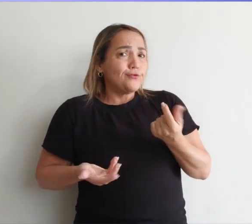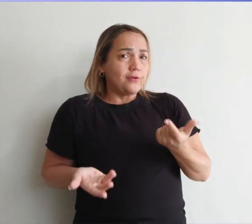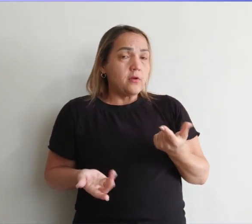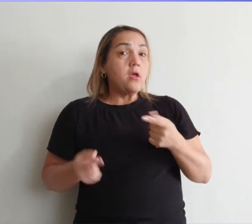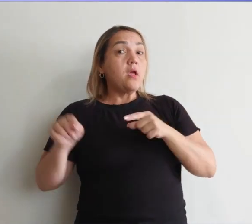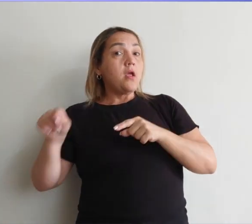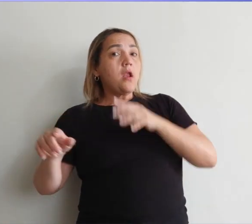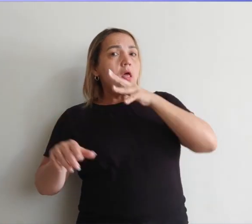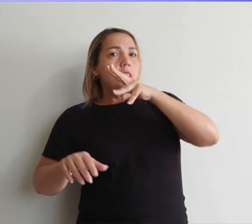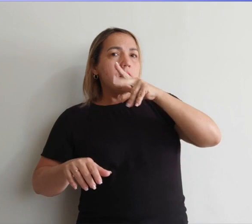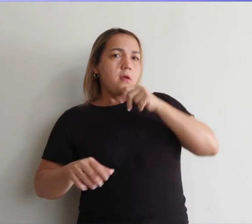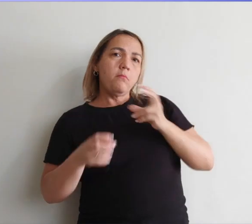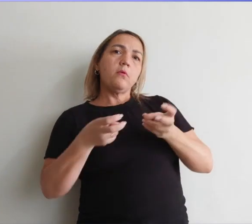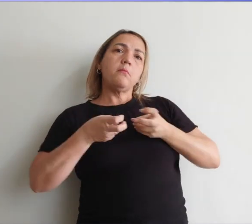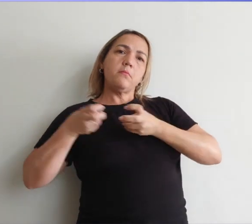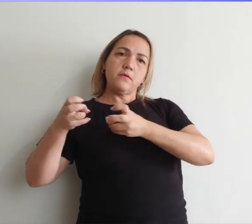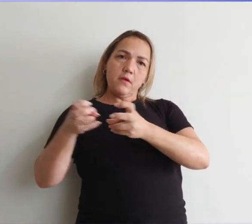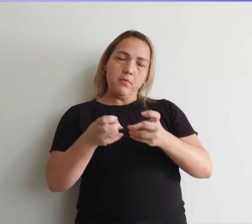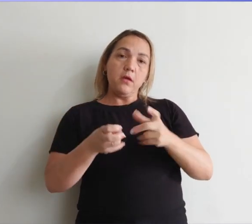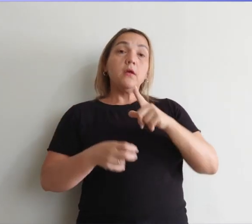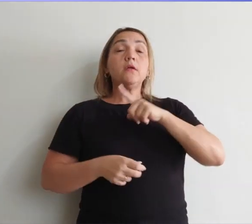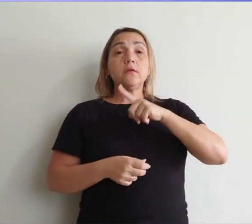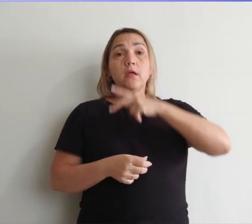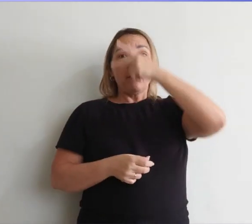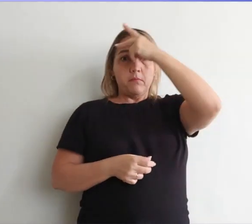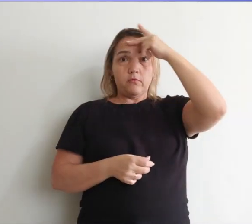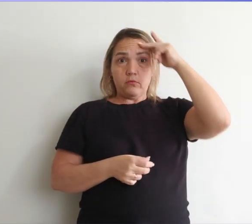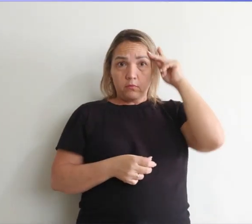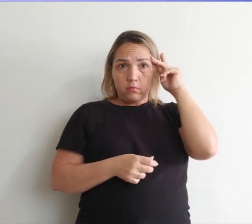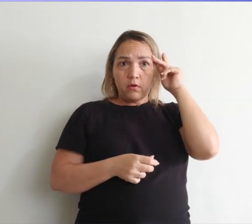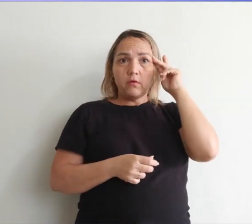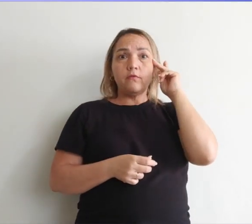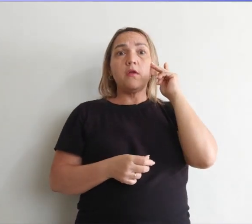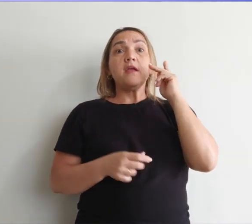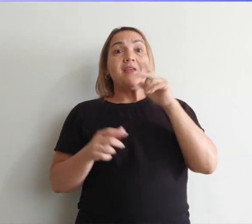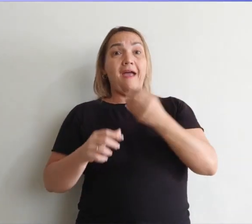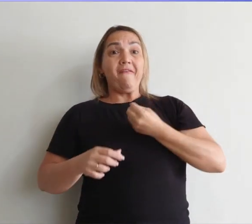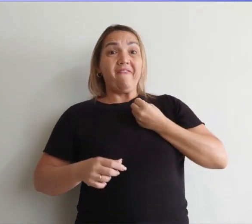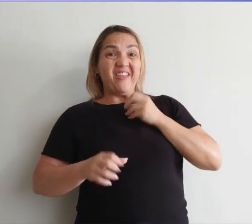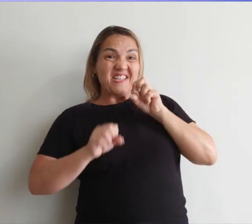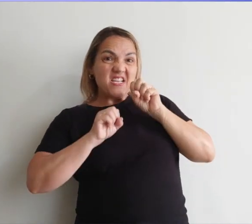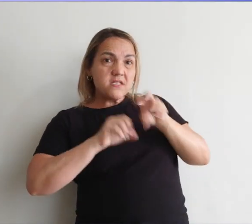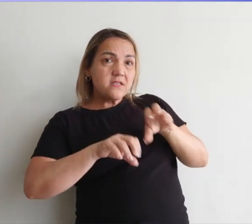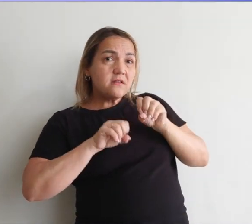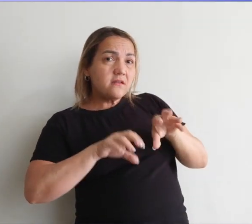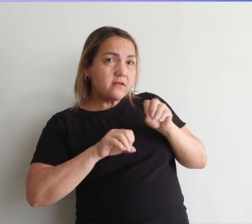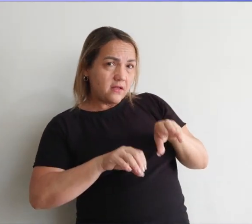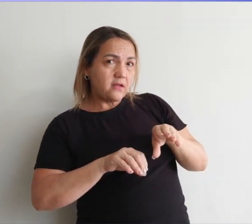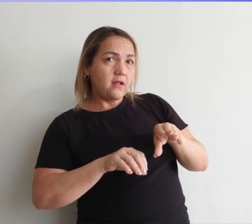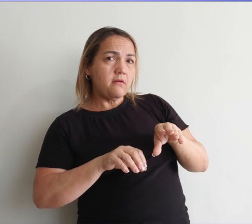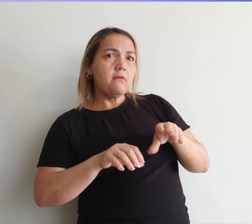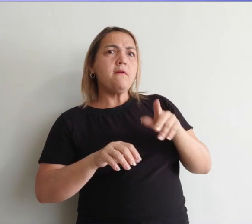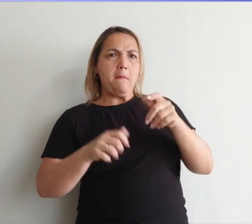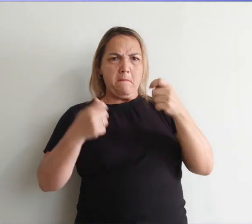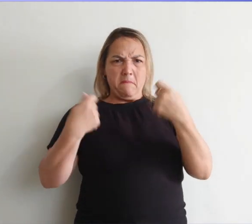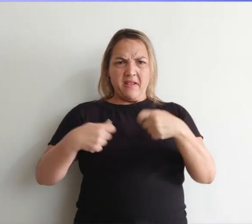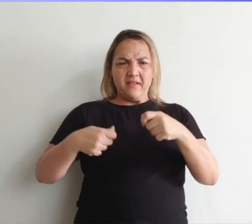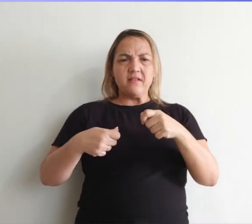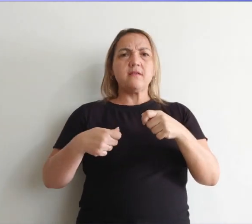demorei a perceber isso. Tem gente que percebe no tranco, né? A vida vai lá e pá, vamos lá, tem que